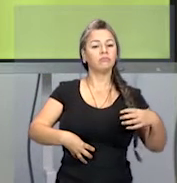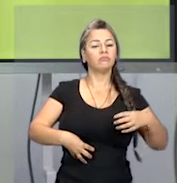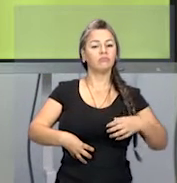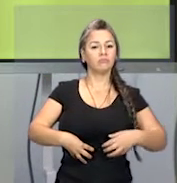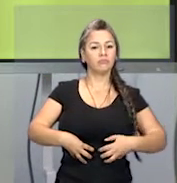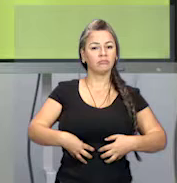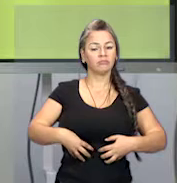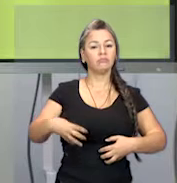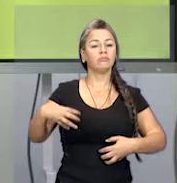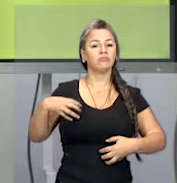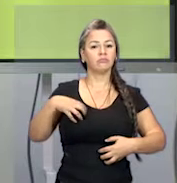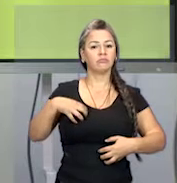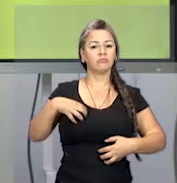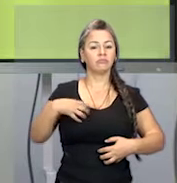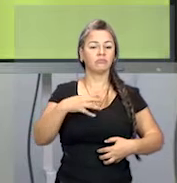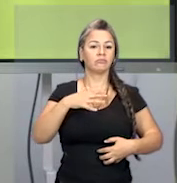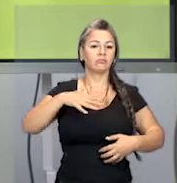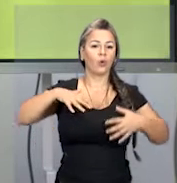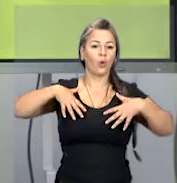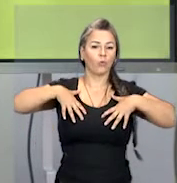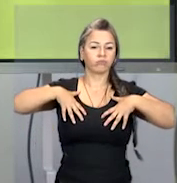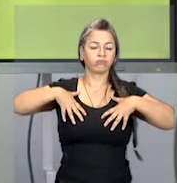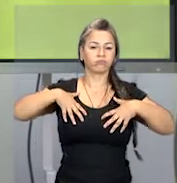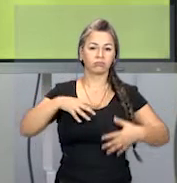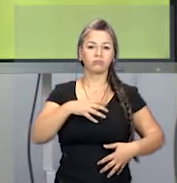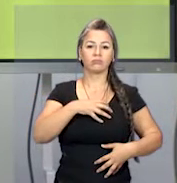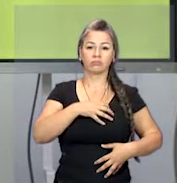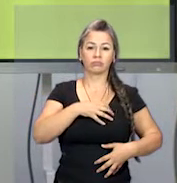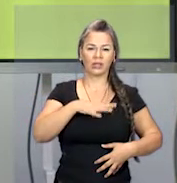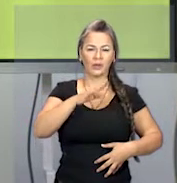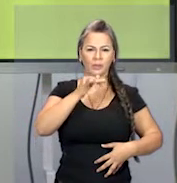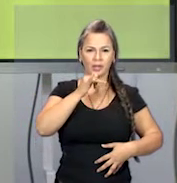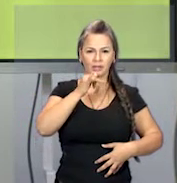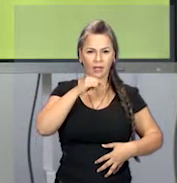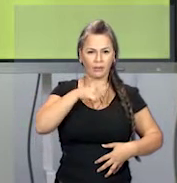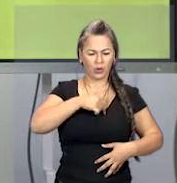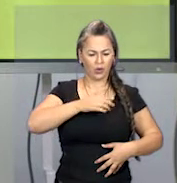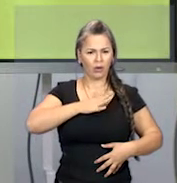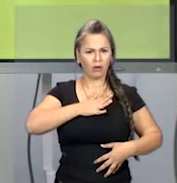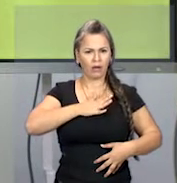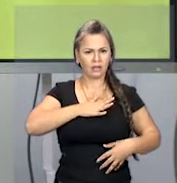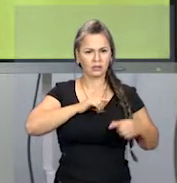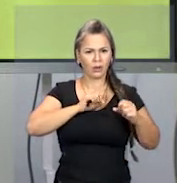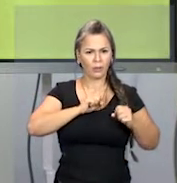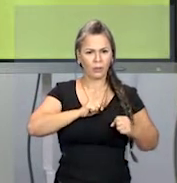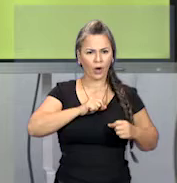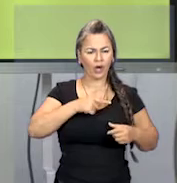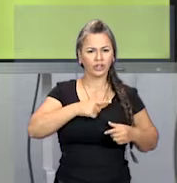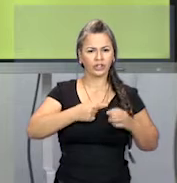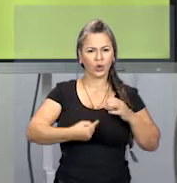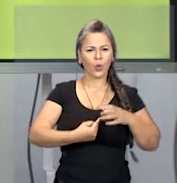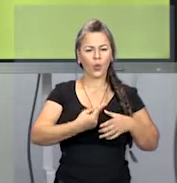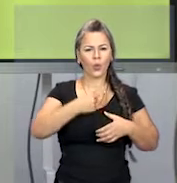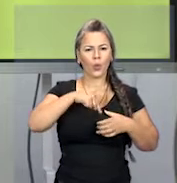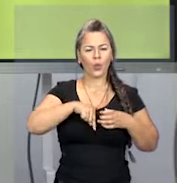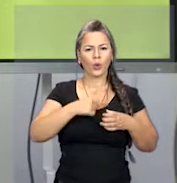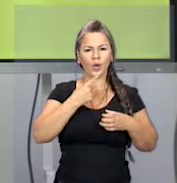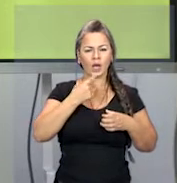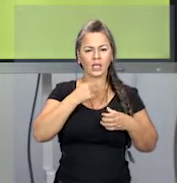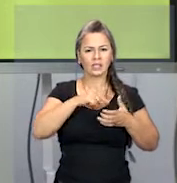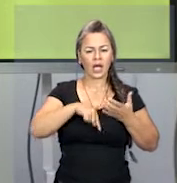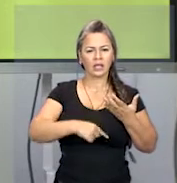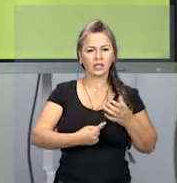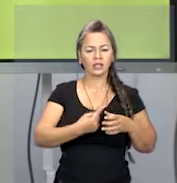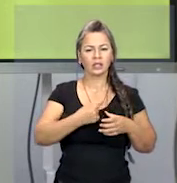para o bem-estar do corpo. E um órgão não pode fazer o trabalho do outro órgão. E na sua individualidade